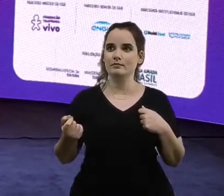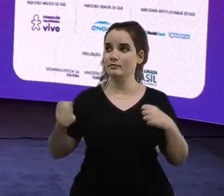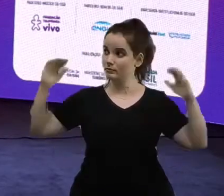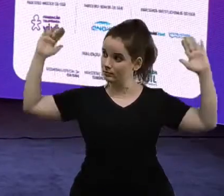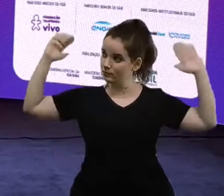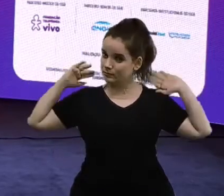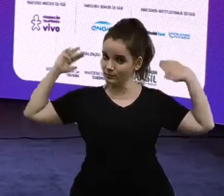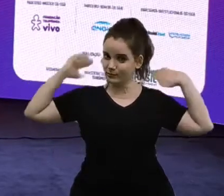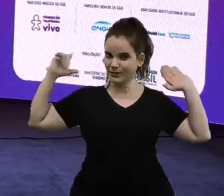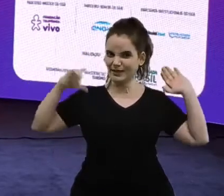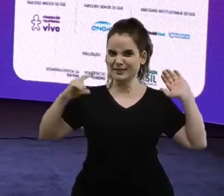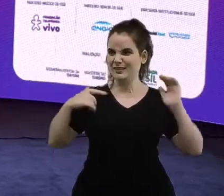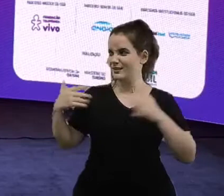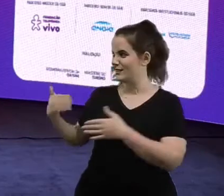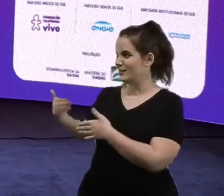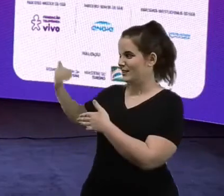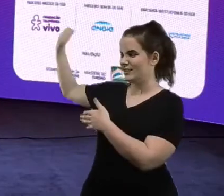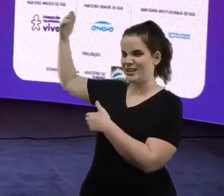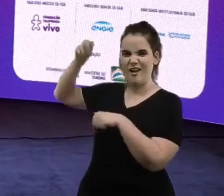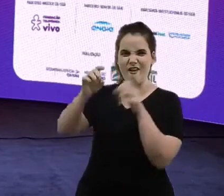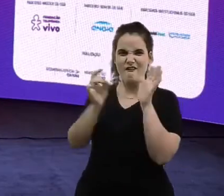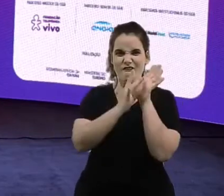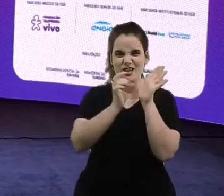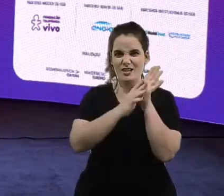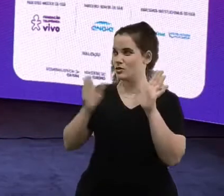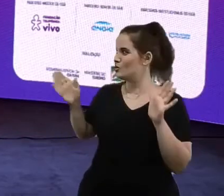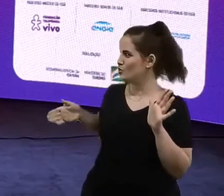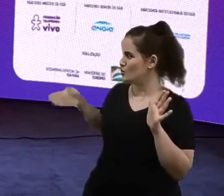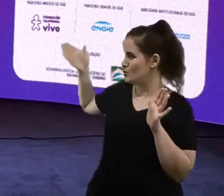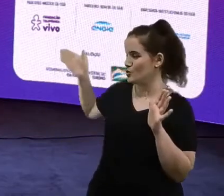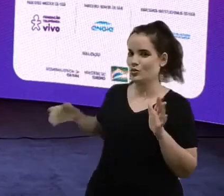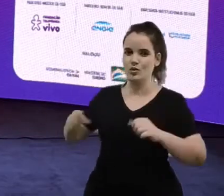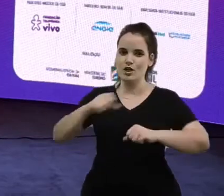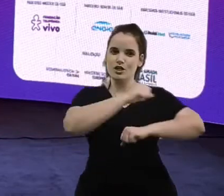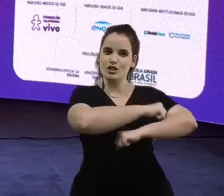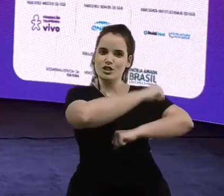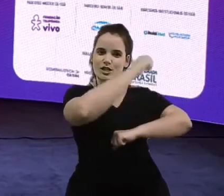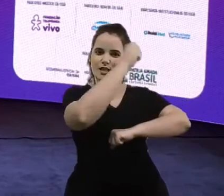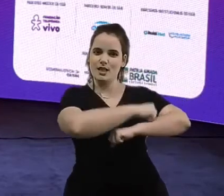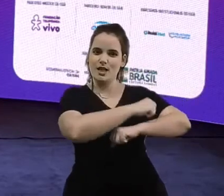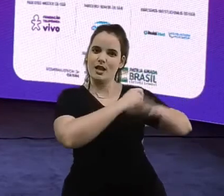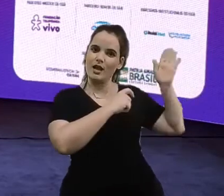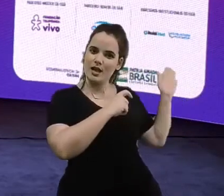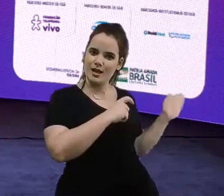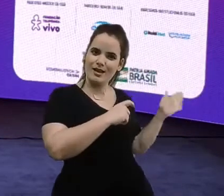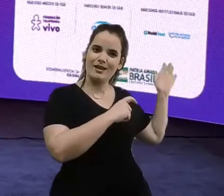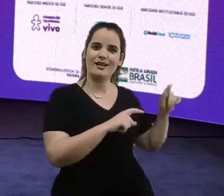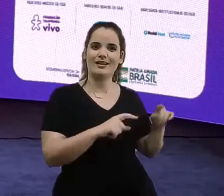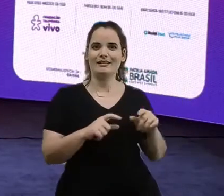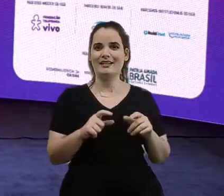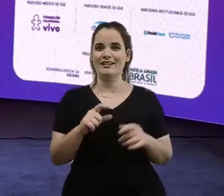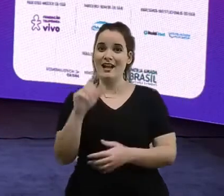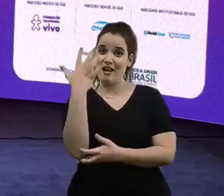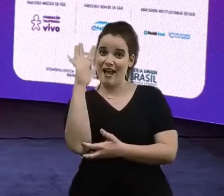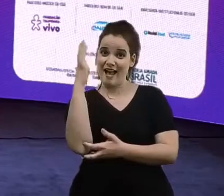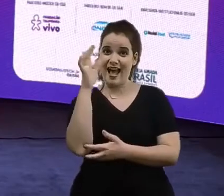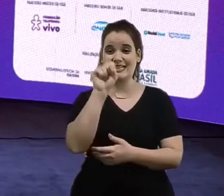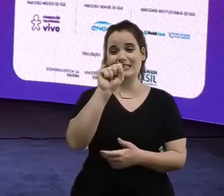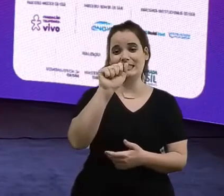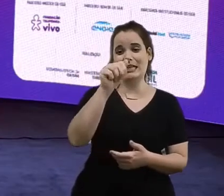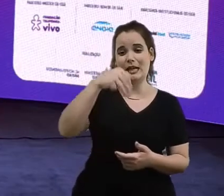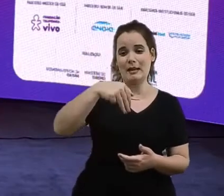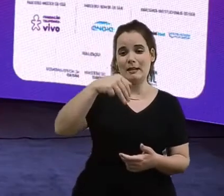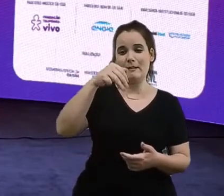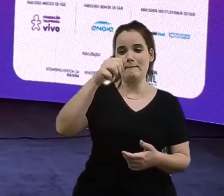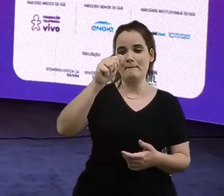de tijolos de vidro e uma janela do lado esquerdo e uma samambaia, que é uma das minhas plantas preferidas aqui do lado